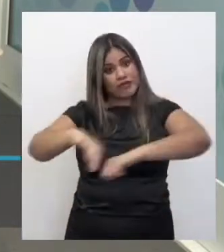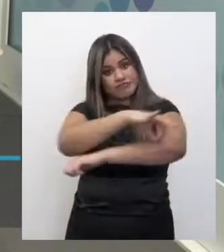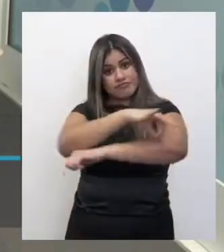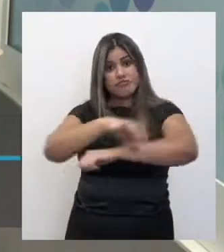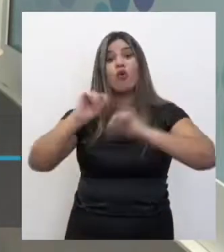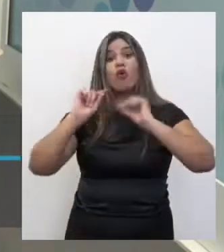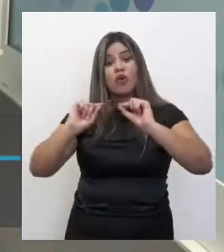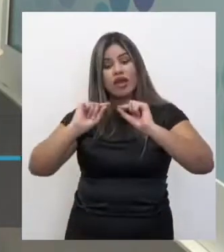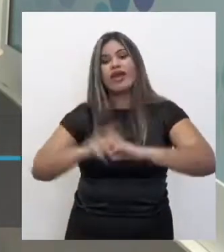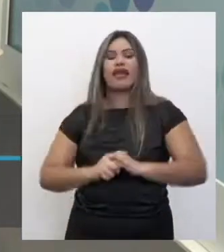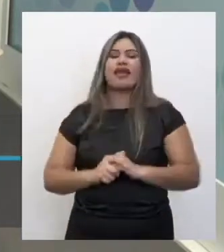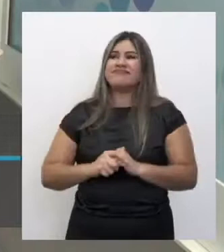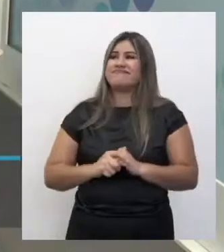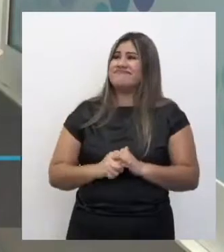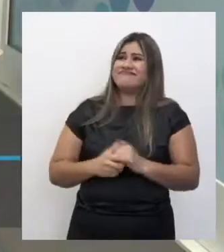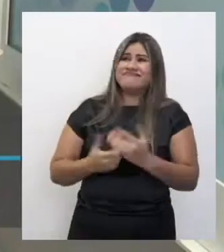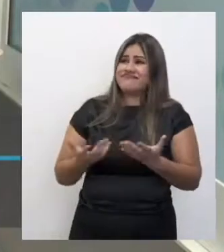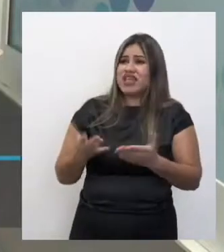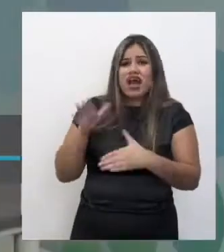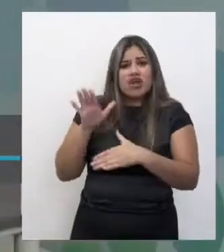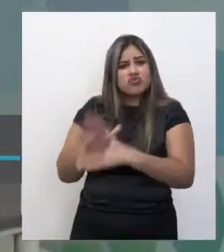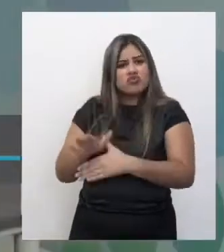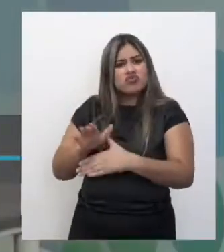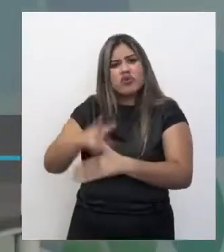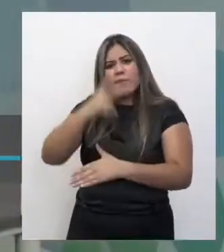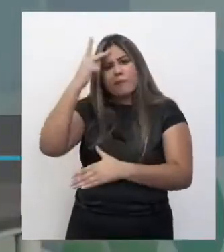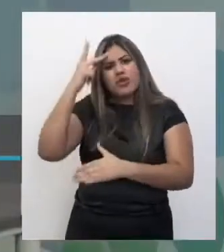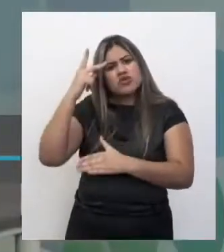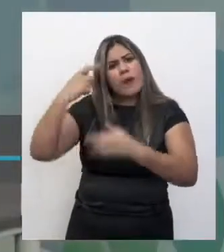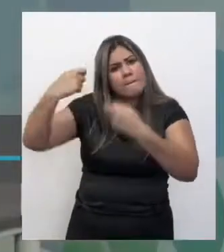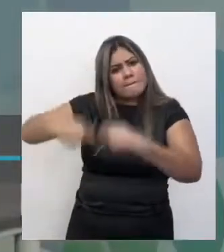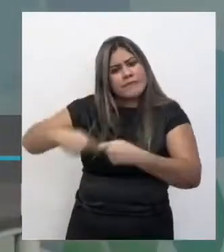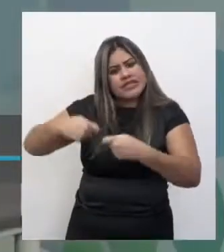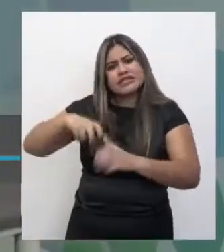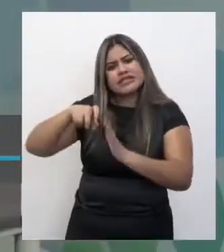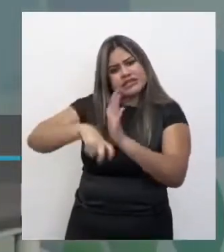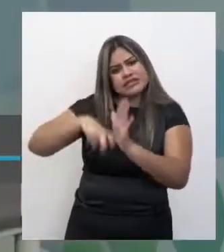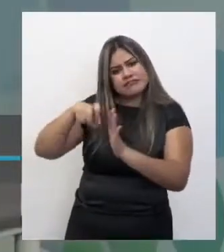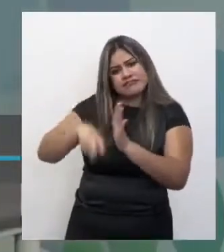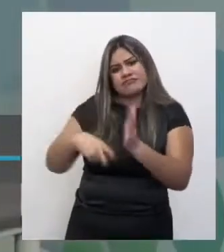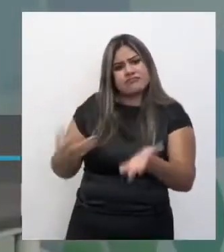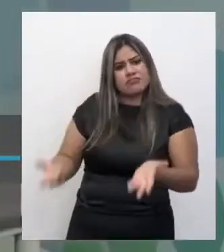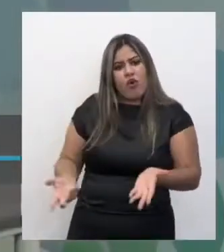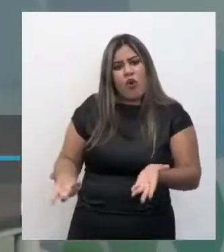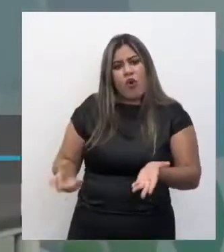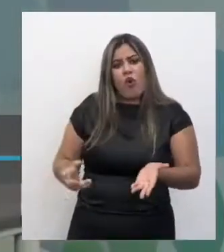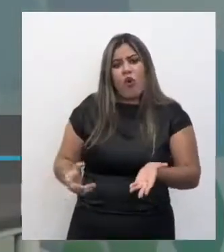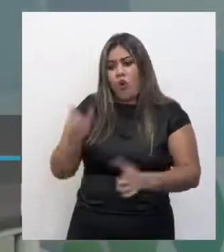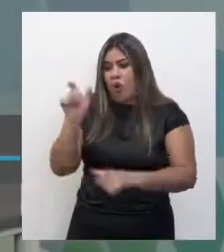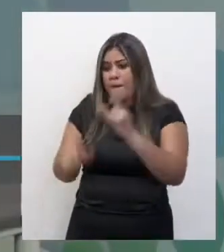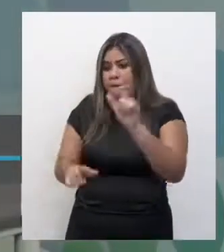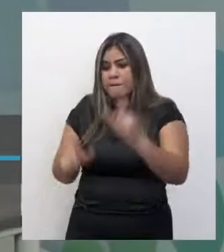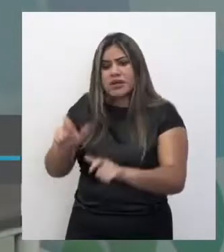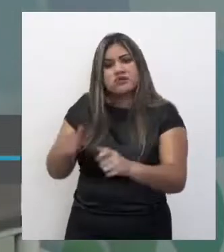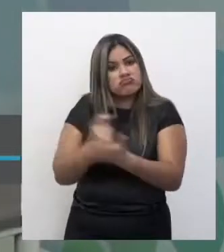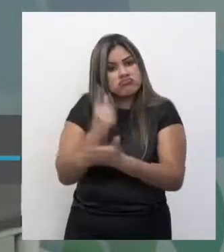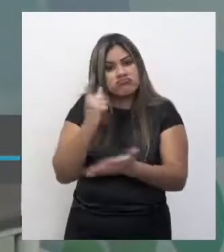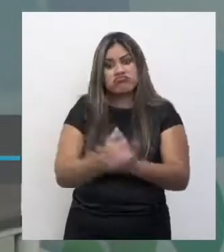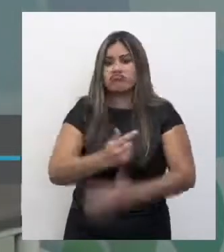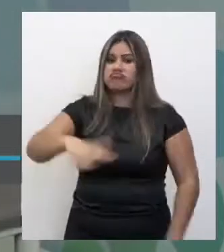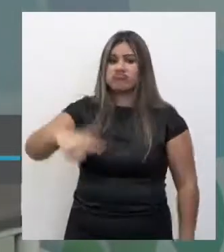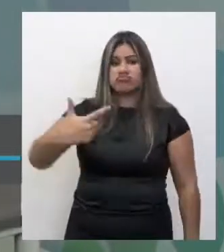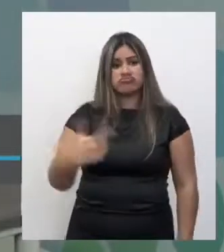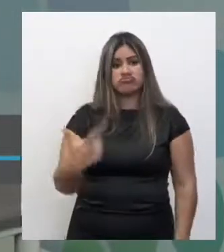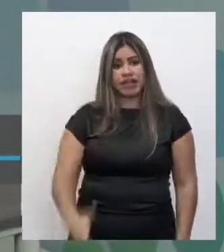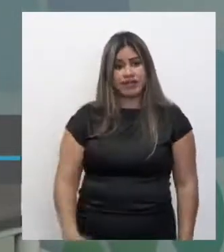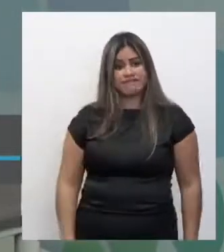dessa forma, ela não trata a pessoa que precisa de uma cadeira de rodas como um consumidor, né? Uma pessoa